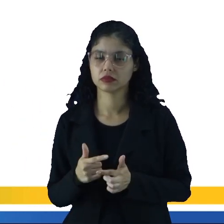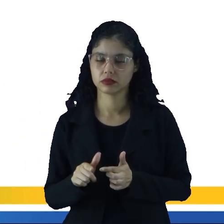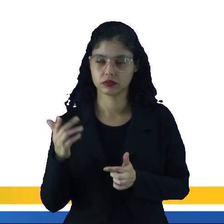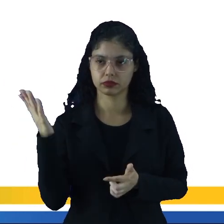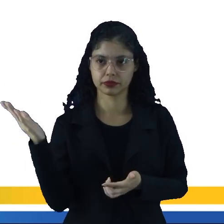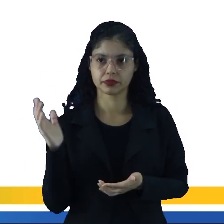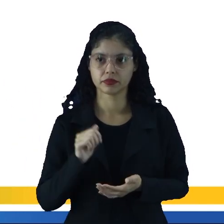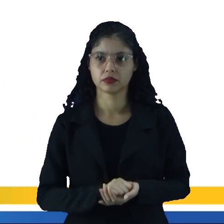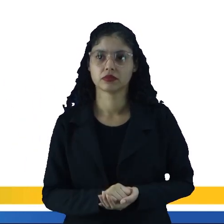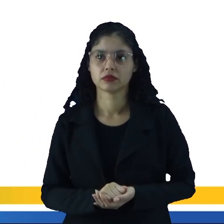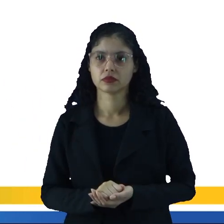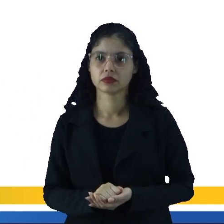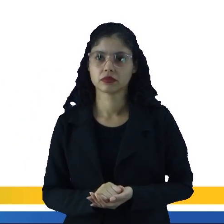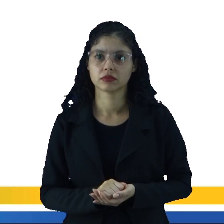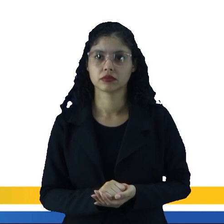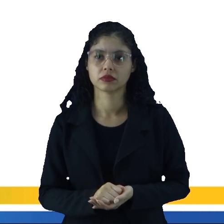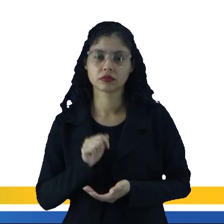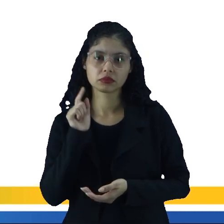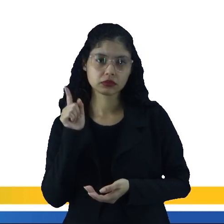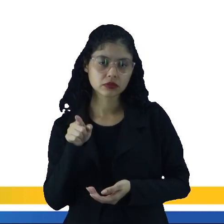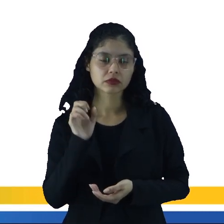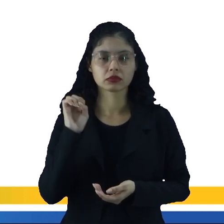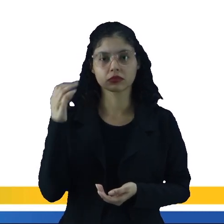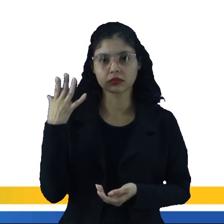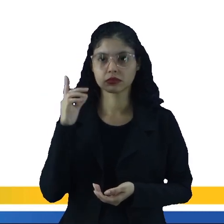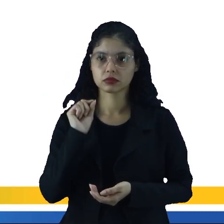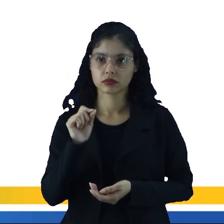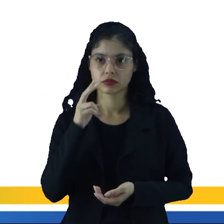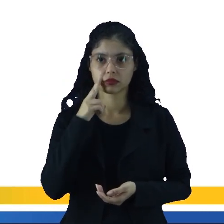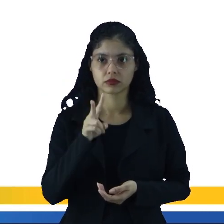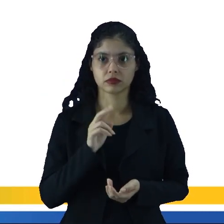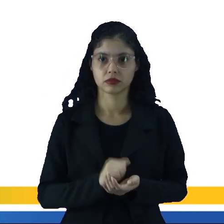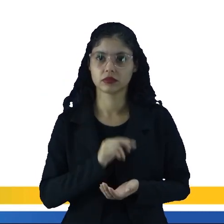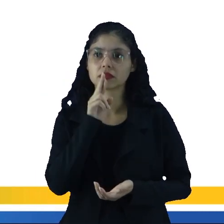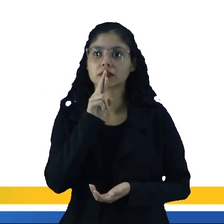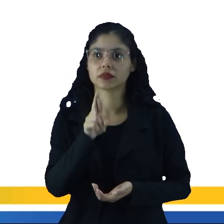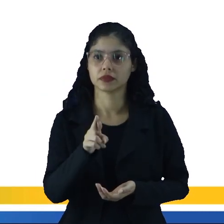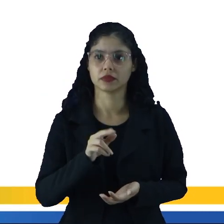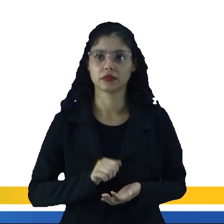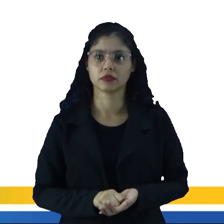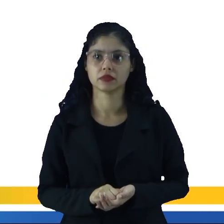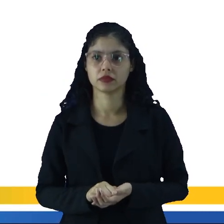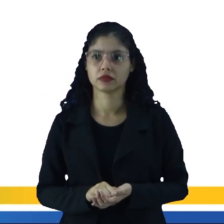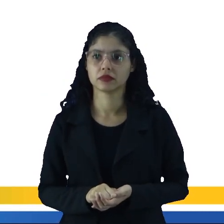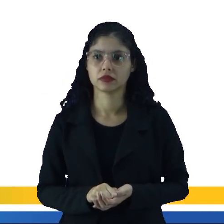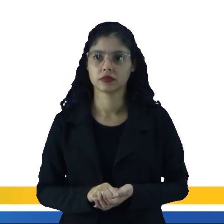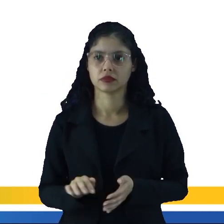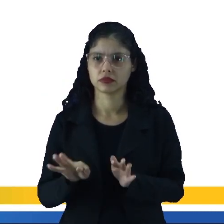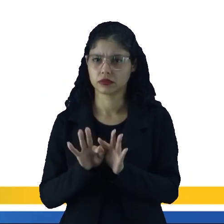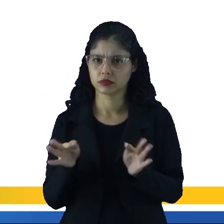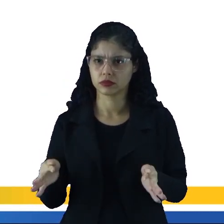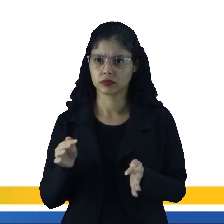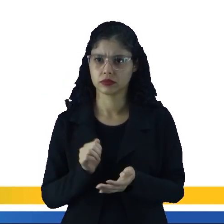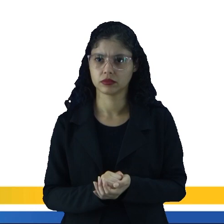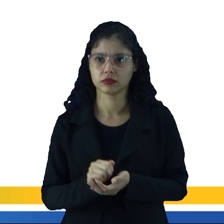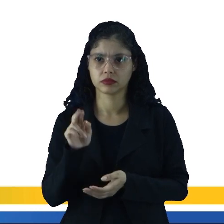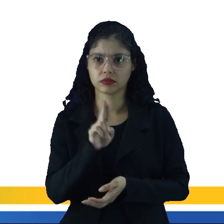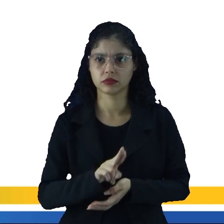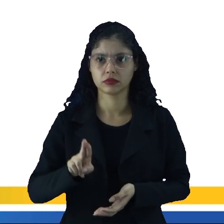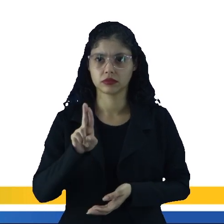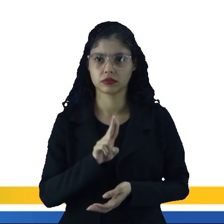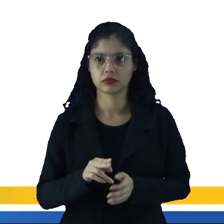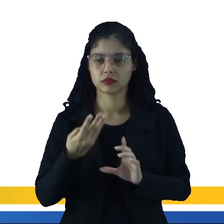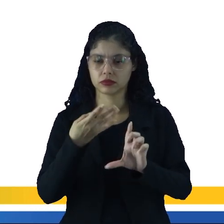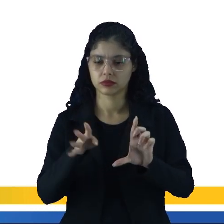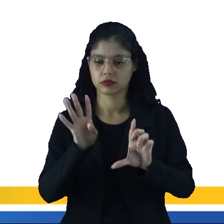situação. Nesse caso, vejamos aí uma resposta para ver como ela é simples, usando a